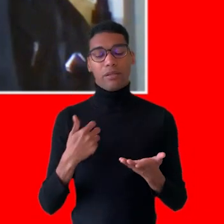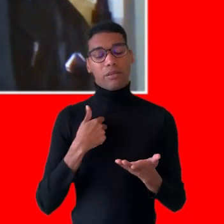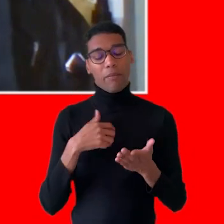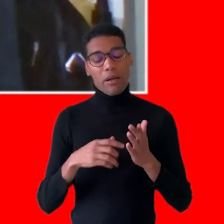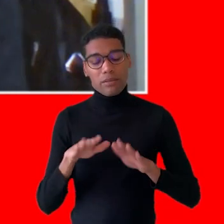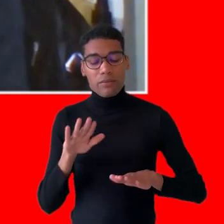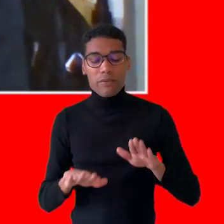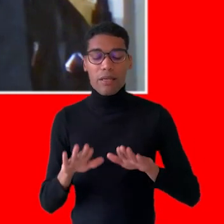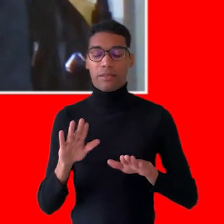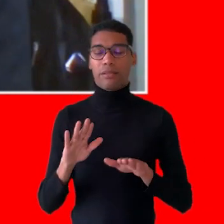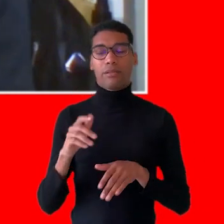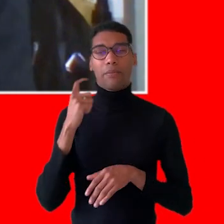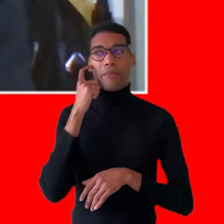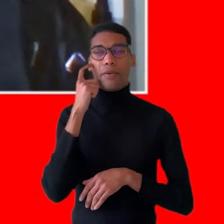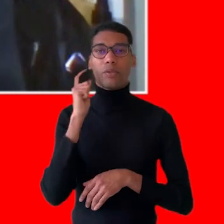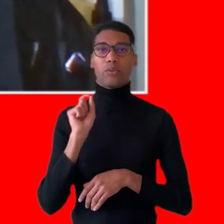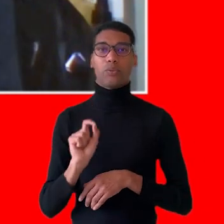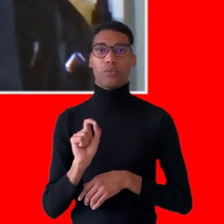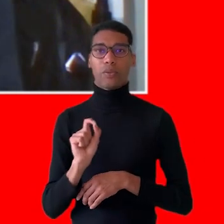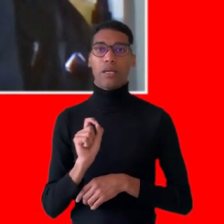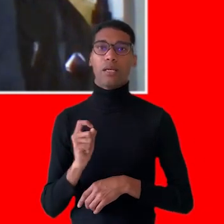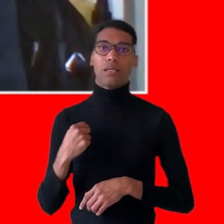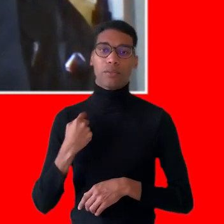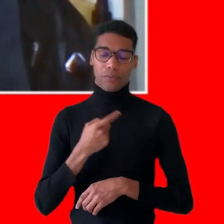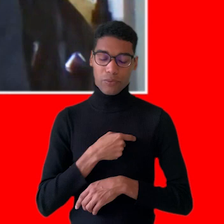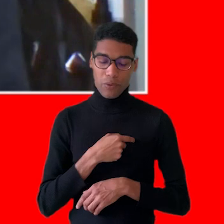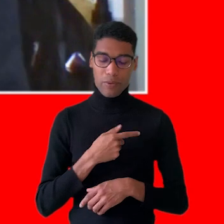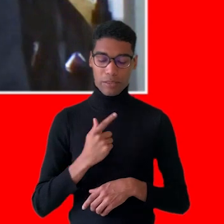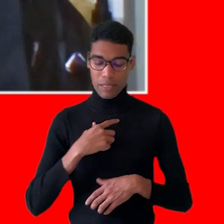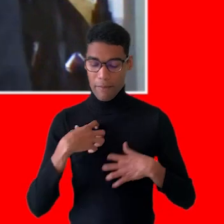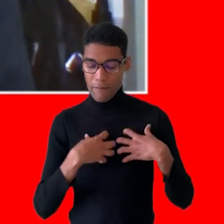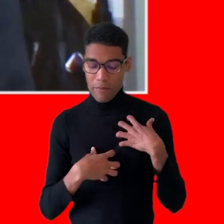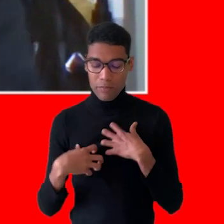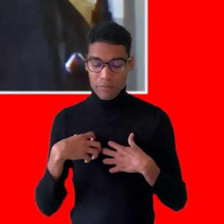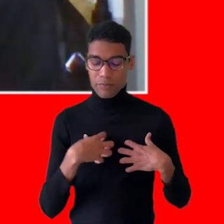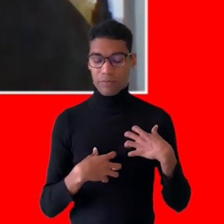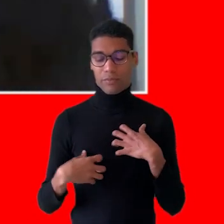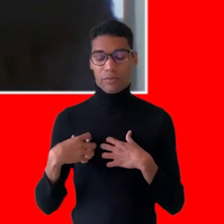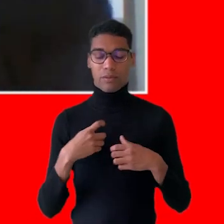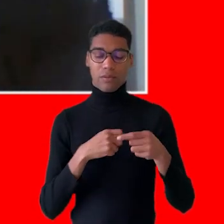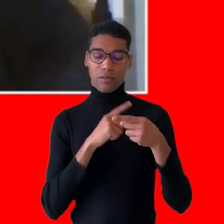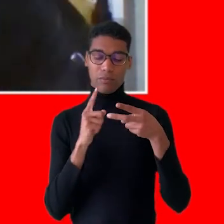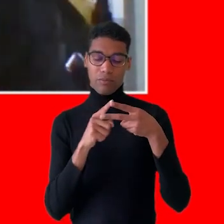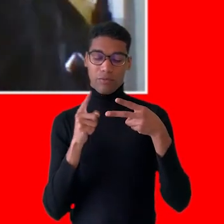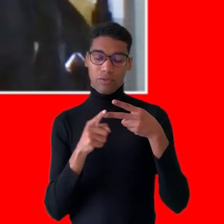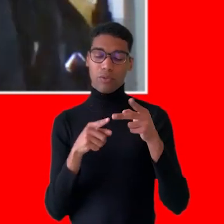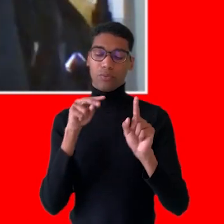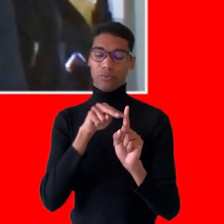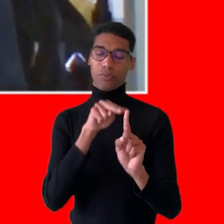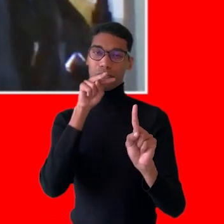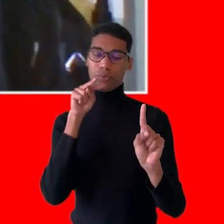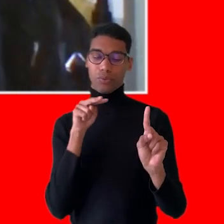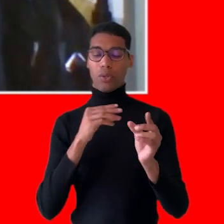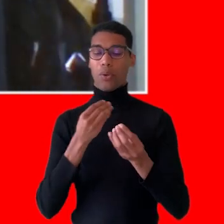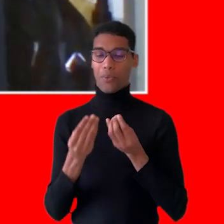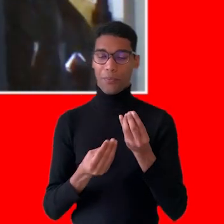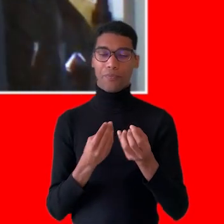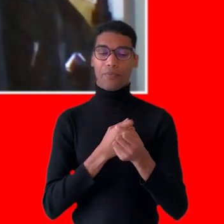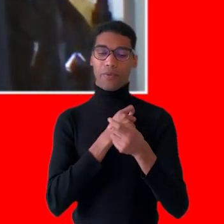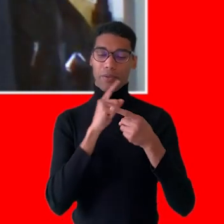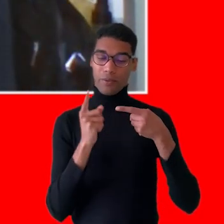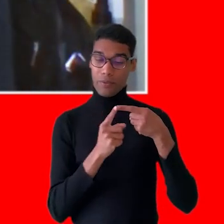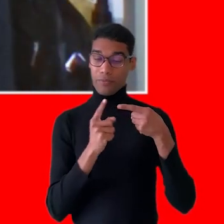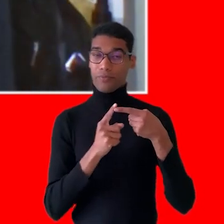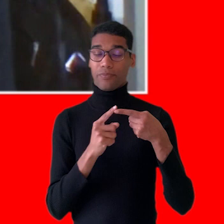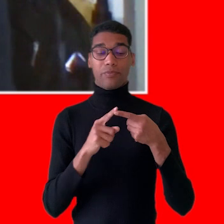acho que às vezes nós somos assolados por dois tipos de visões. Às vezes é uma